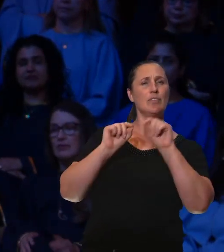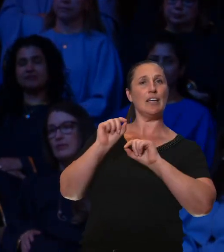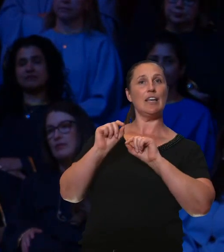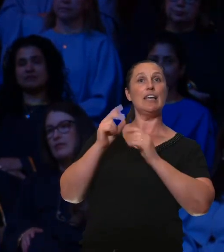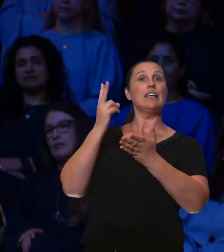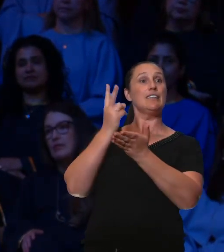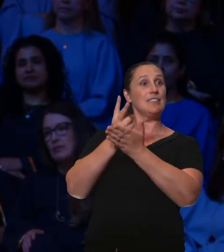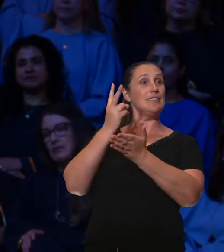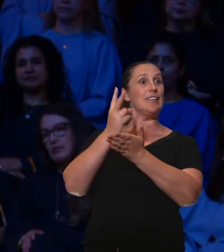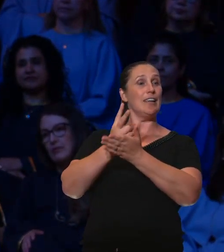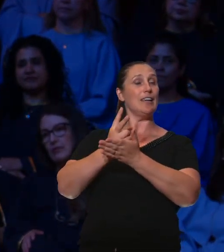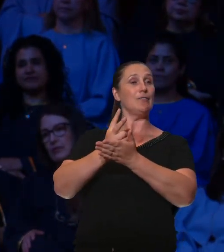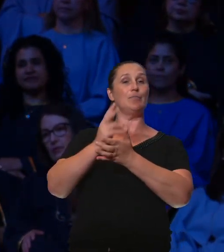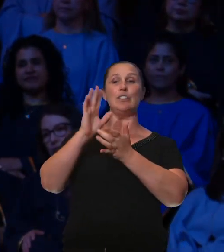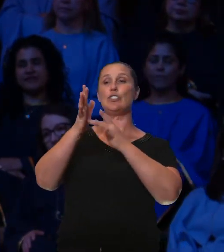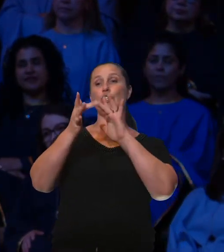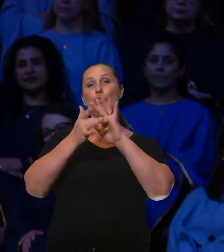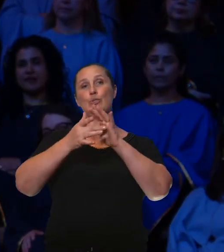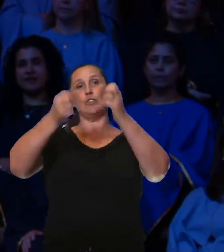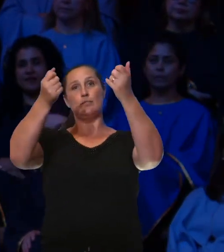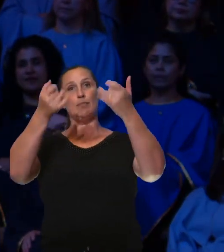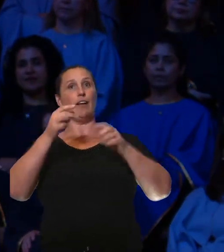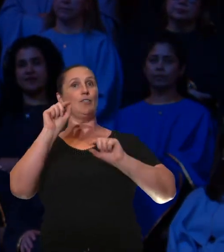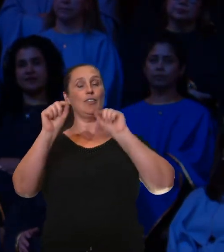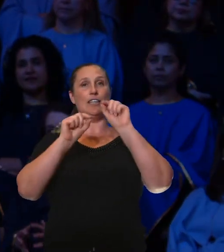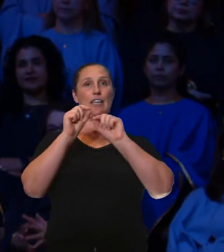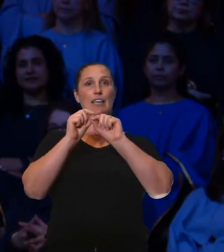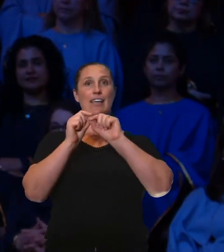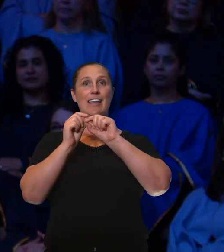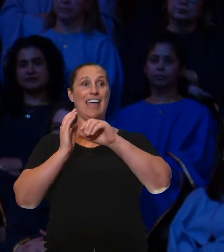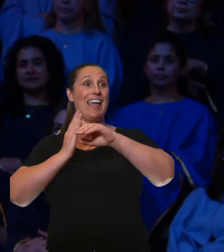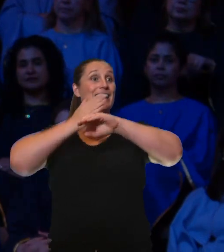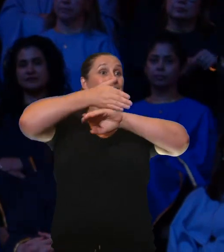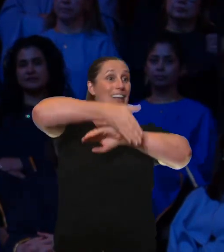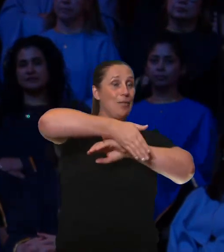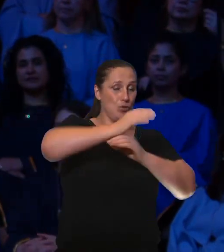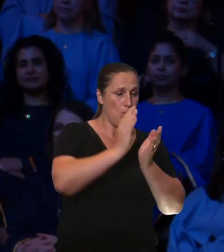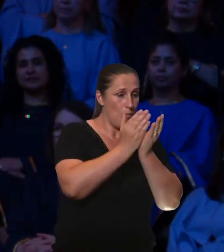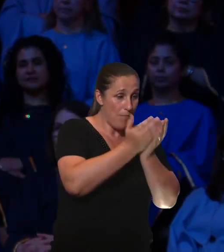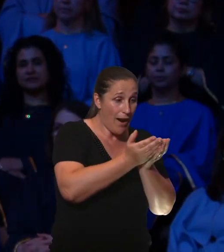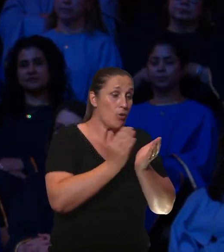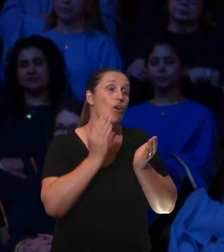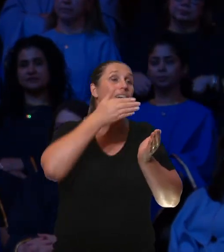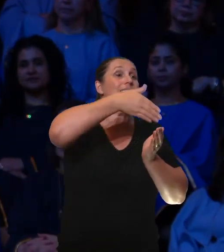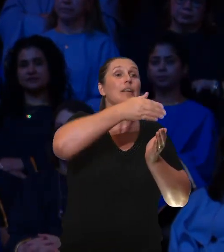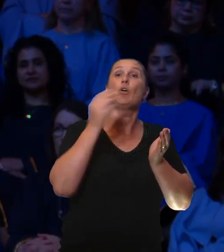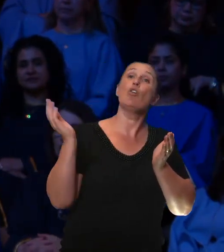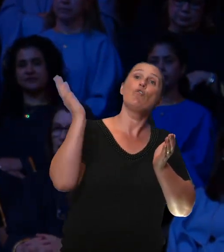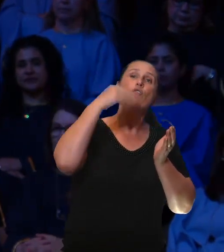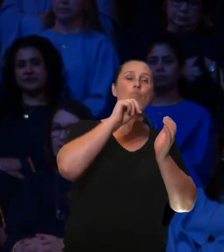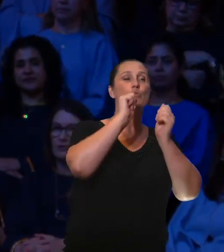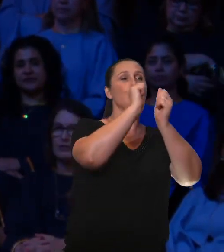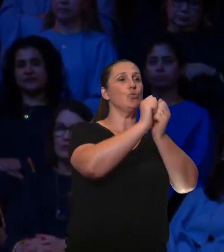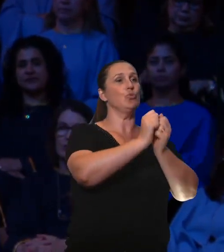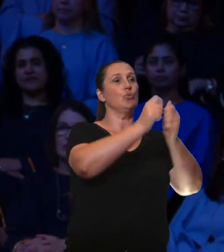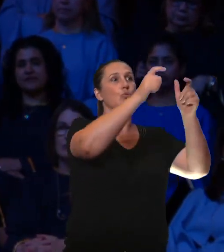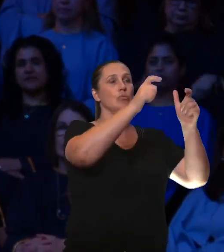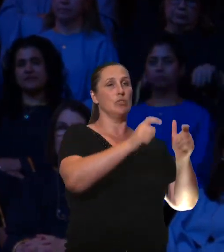ouvir Jesus falando mais ou menos assim: entremos no barco e vamos juntos a tal